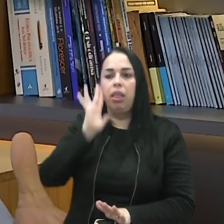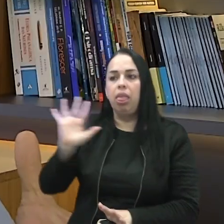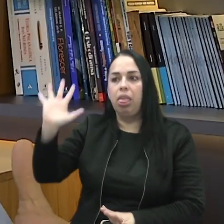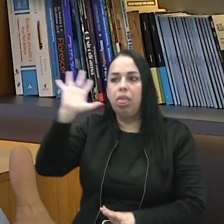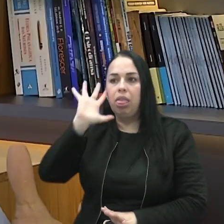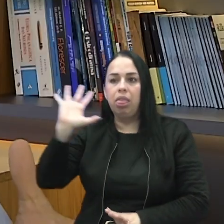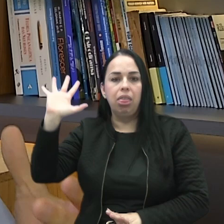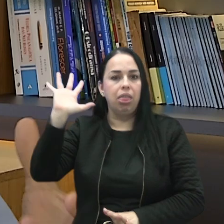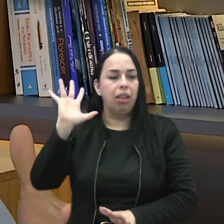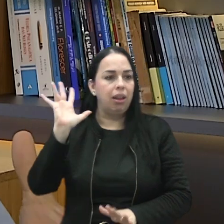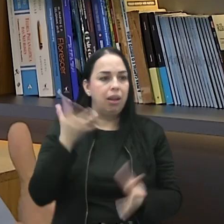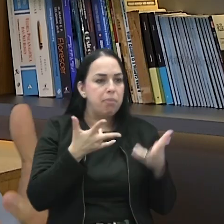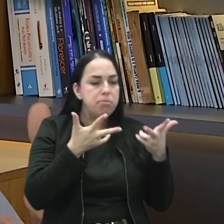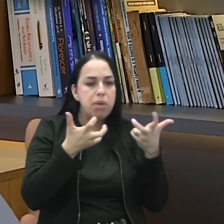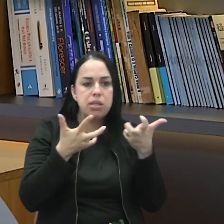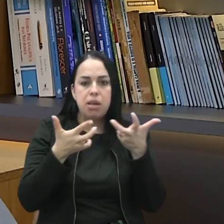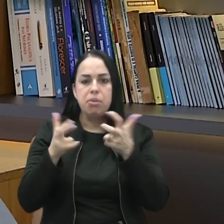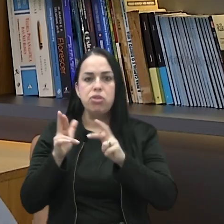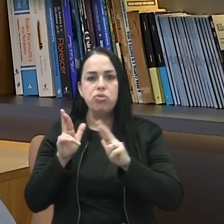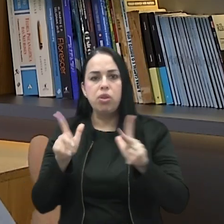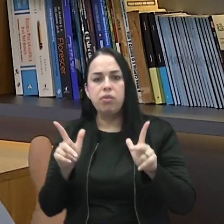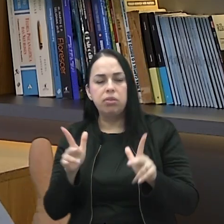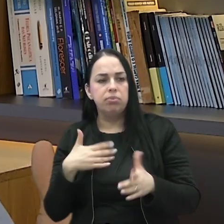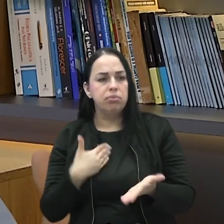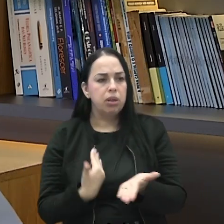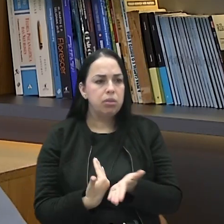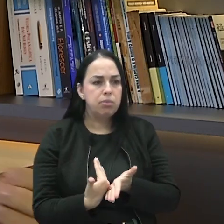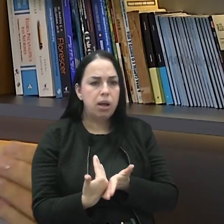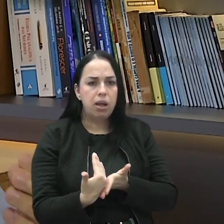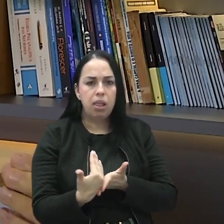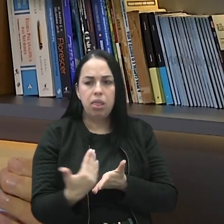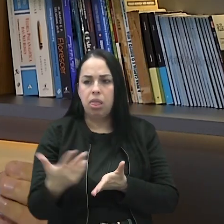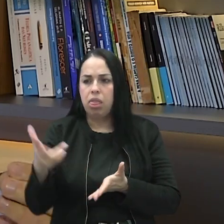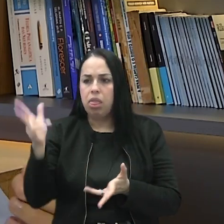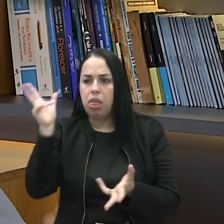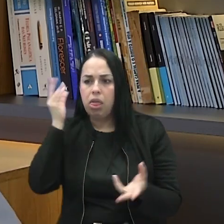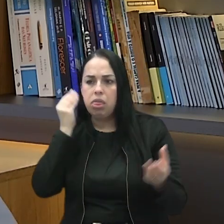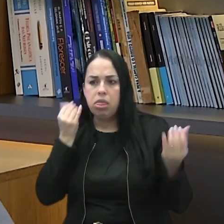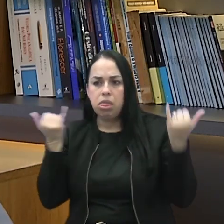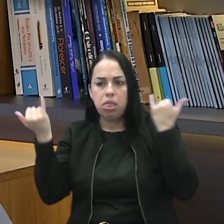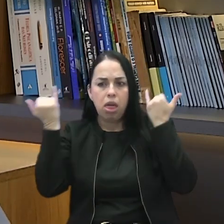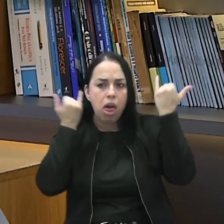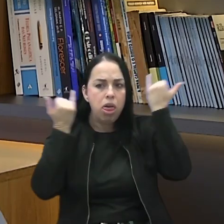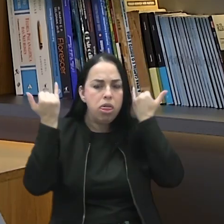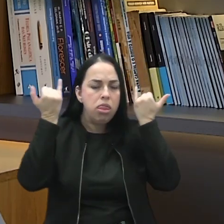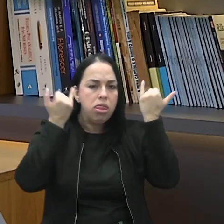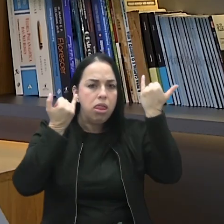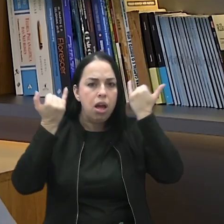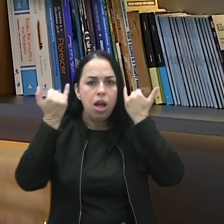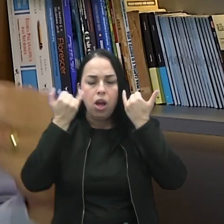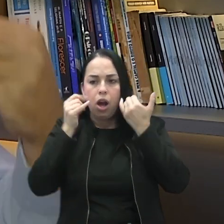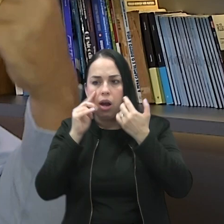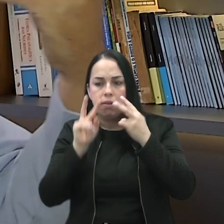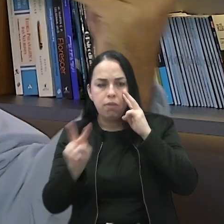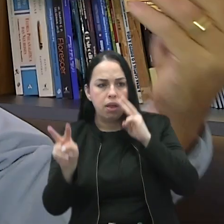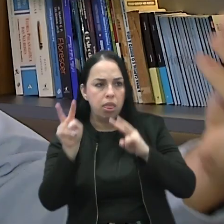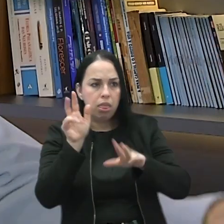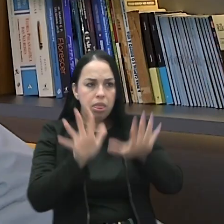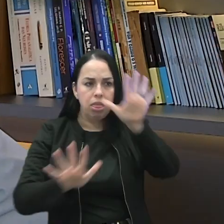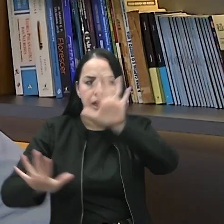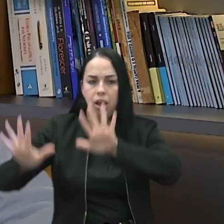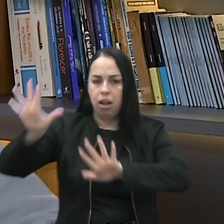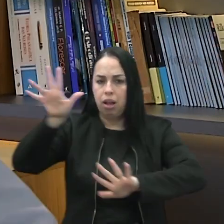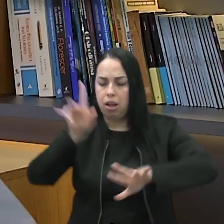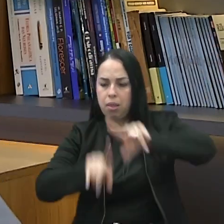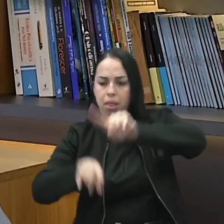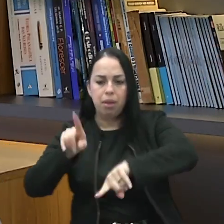A alucinação é um distúrbio da senso-percepção, então a pessoa começa a ouvir vozes, ou ela pode começar a